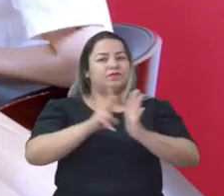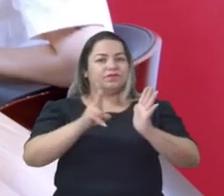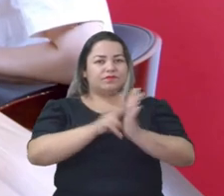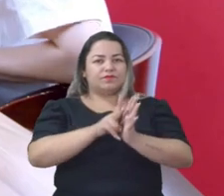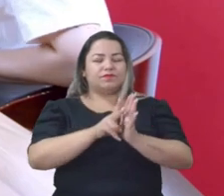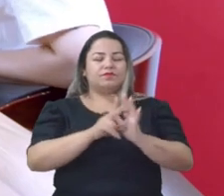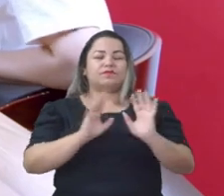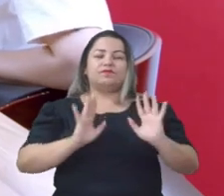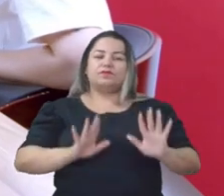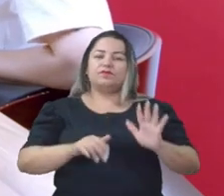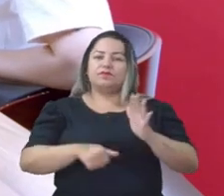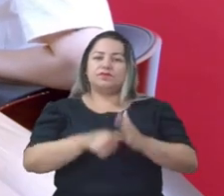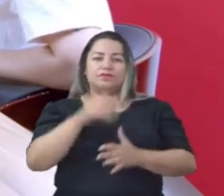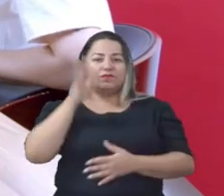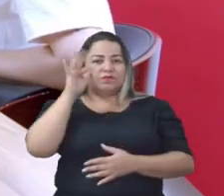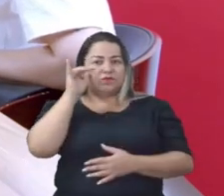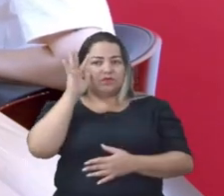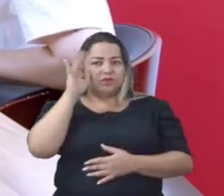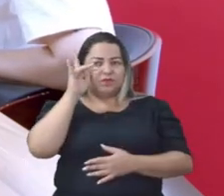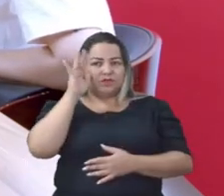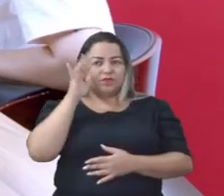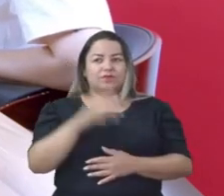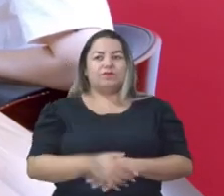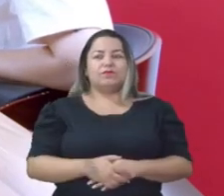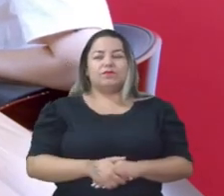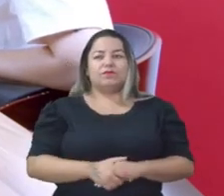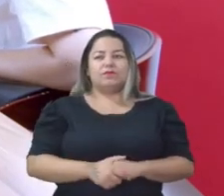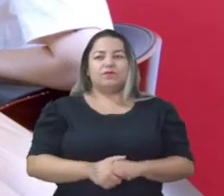indígenas. Primeira curiosidade.